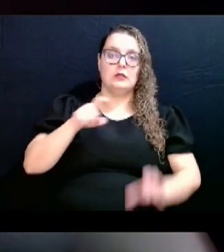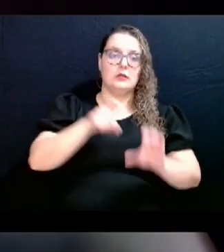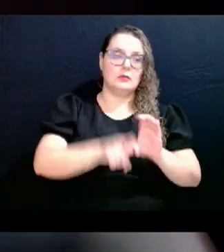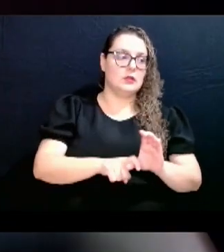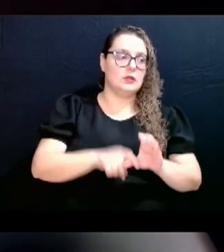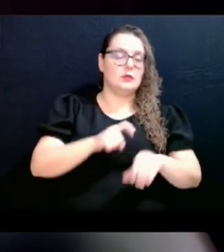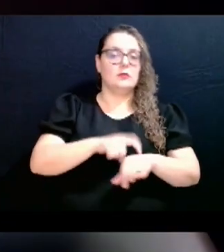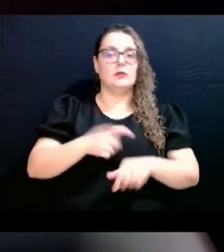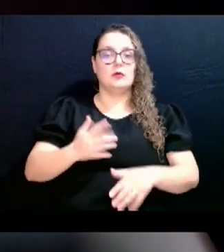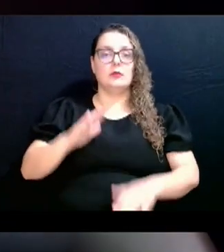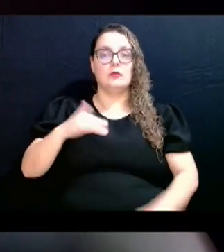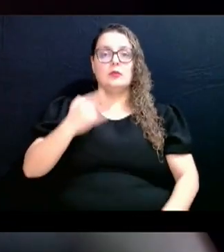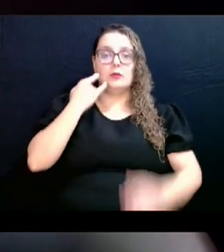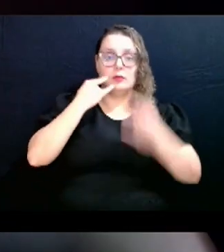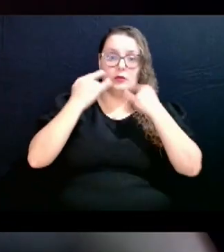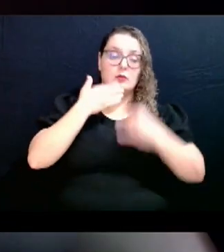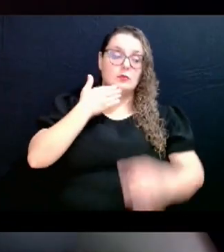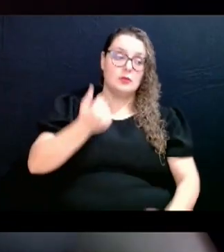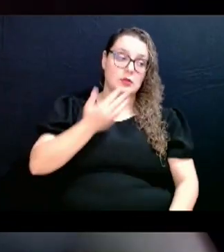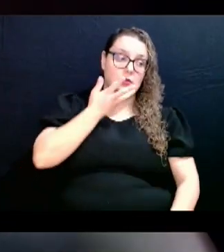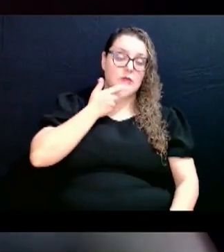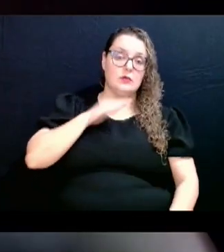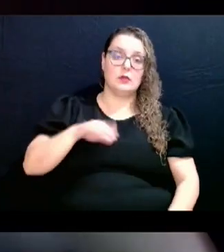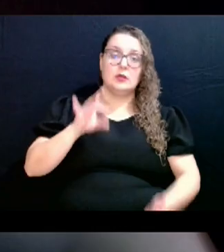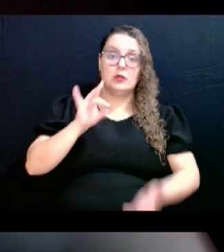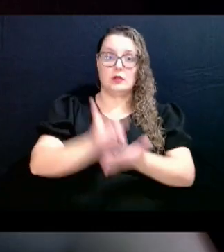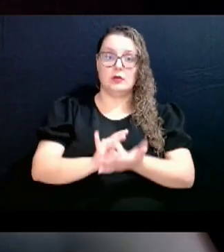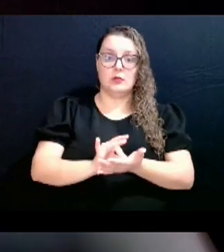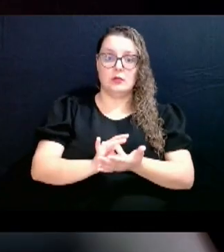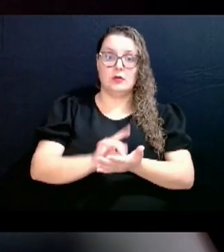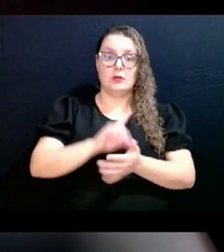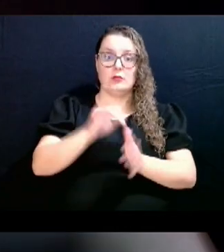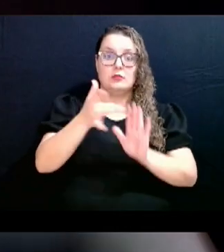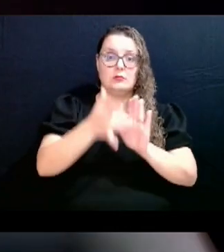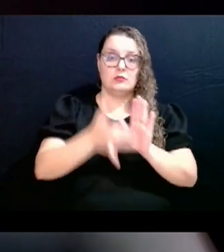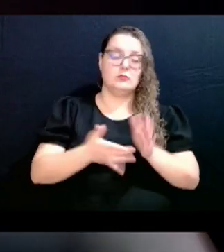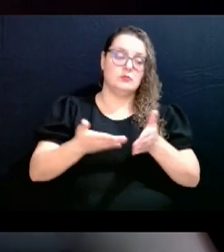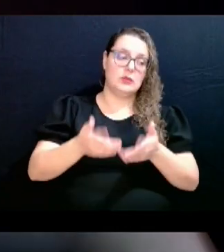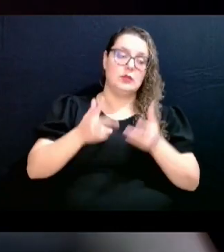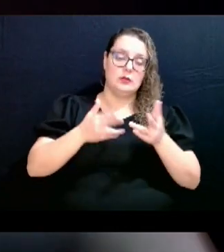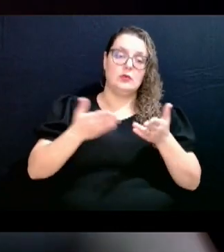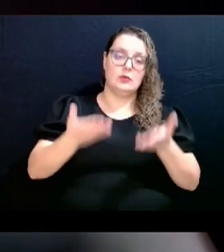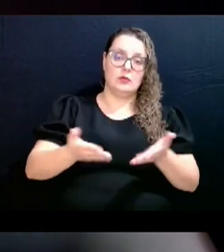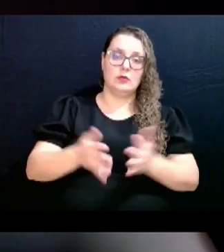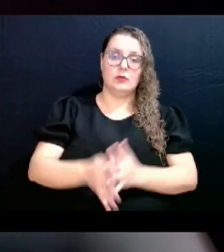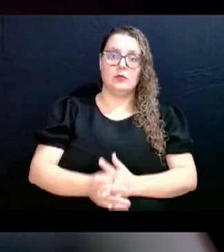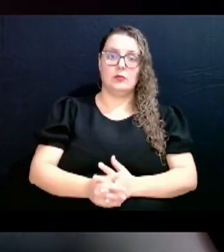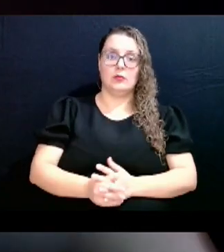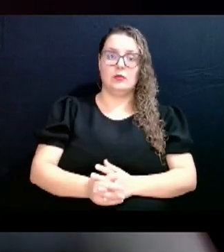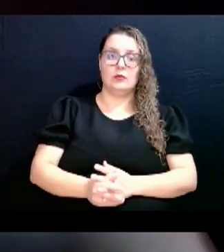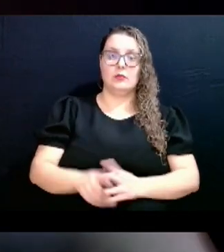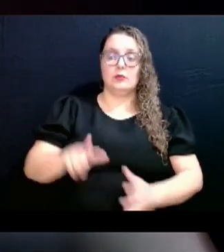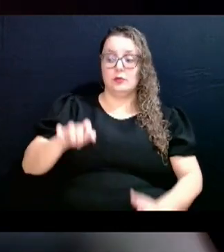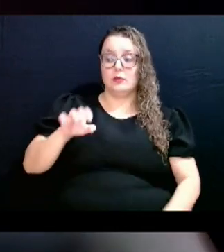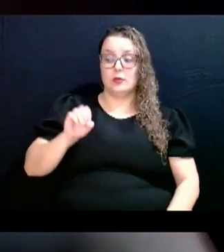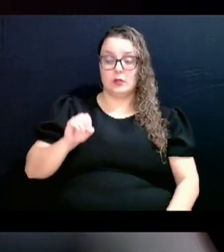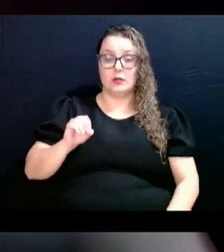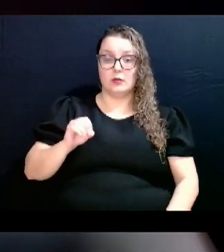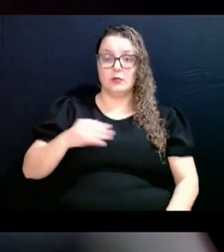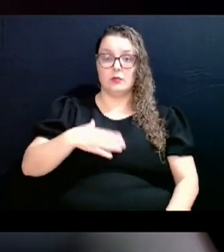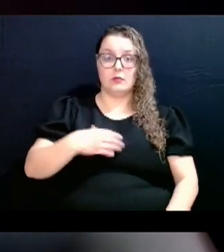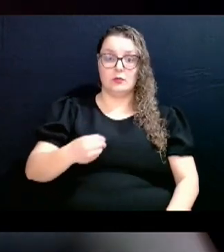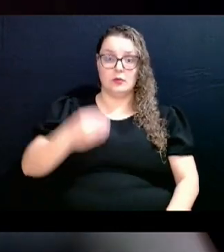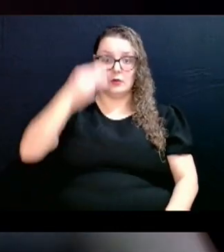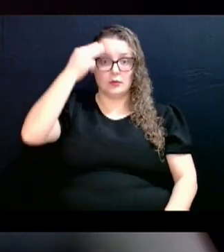da criança realmente não estiver ali em pauta, que foi o caso do Léo. No caso, eles tinham uma guarda compartilhada